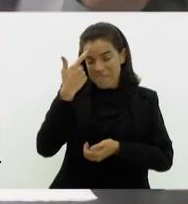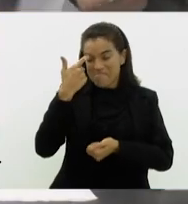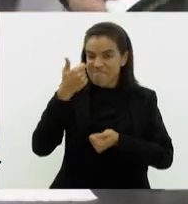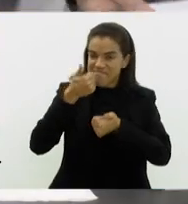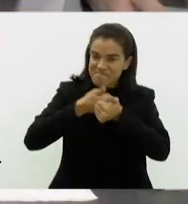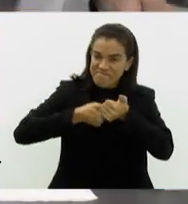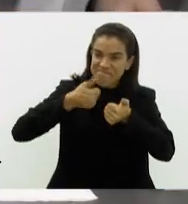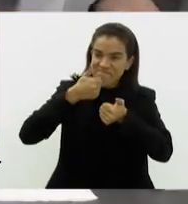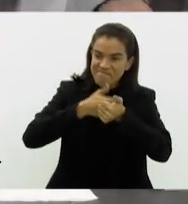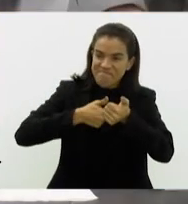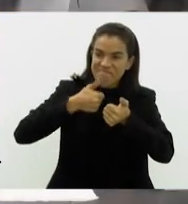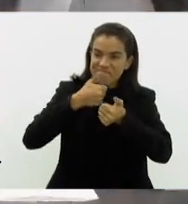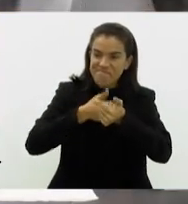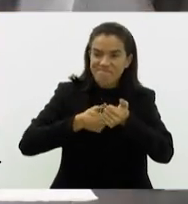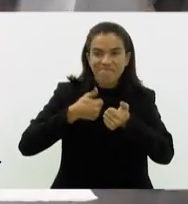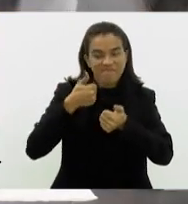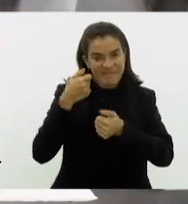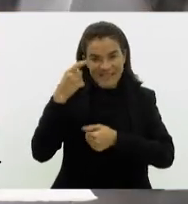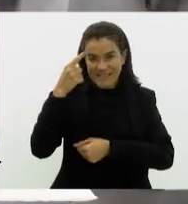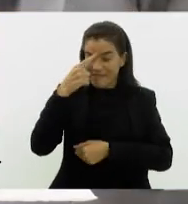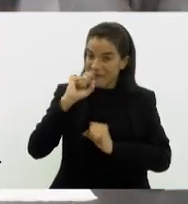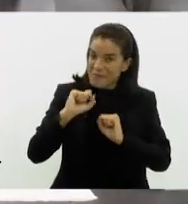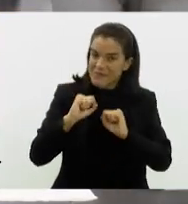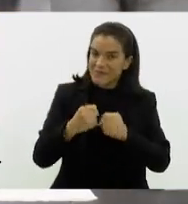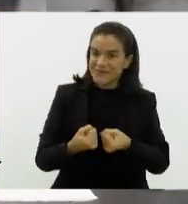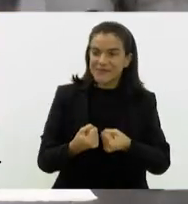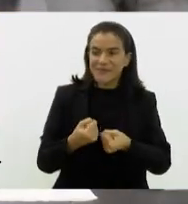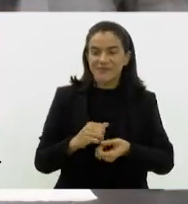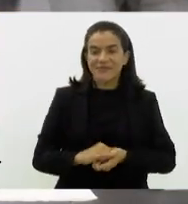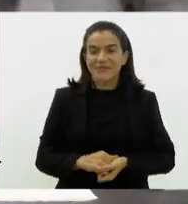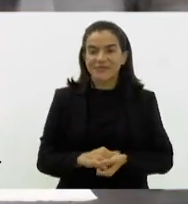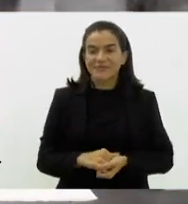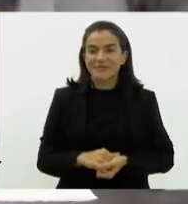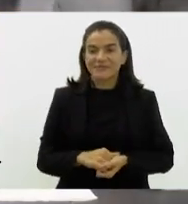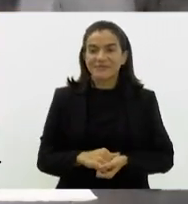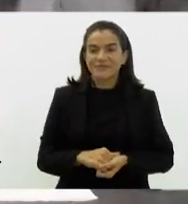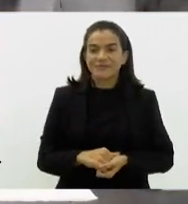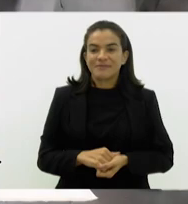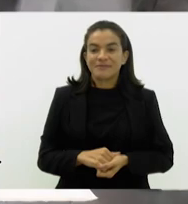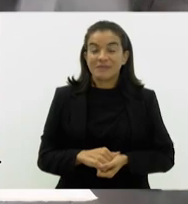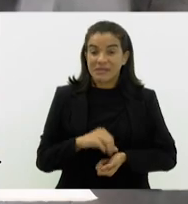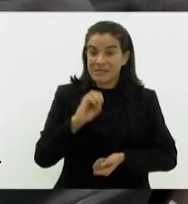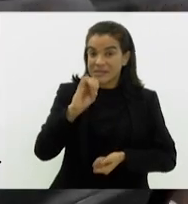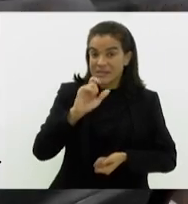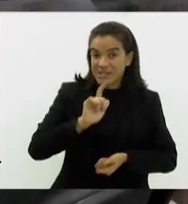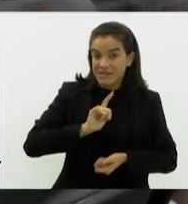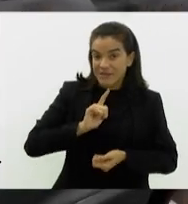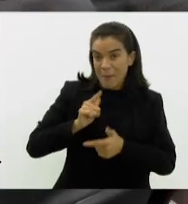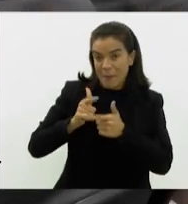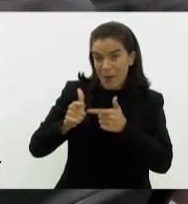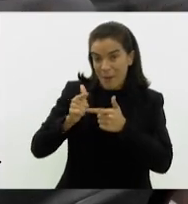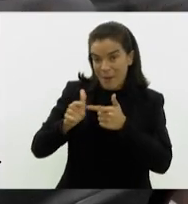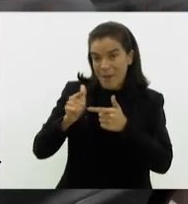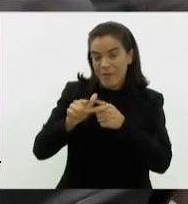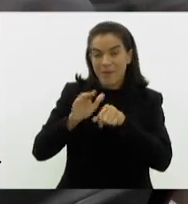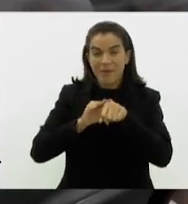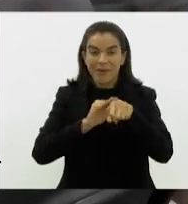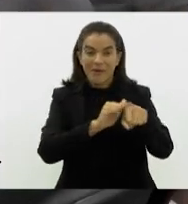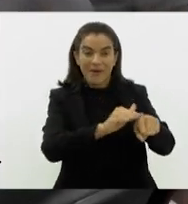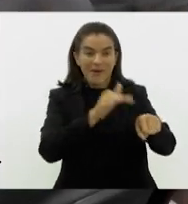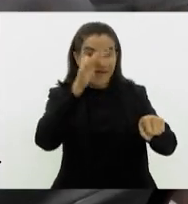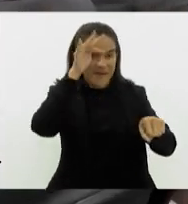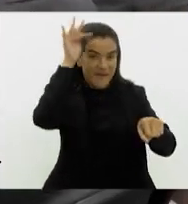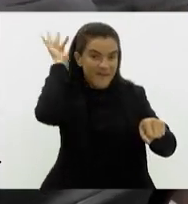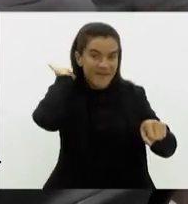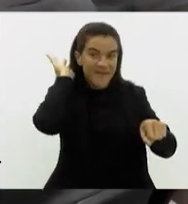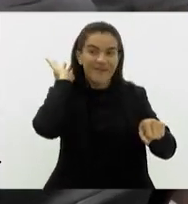mas... Mas vai ser um esforço, tá bom, tá valendo. Então, se o senhor tiver algum problema, fala com o Fred Pacheco,